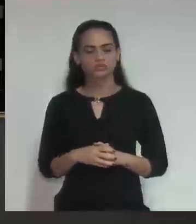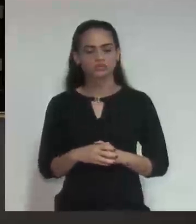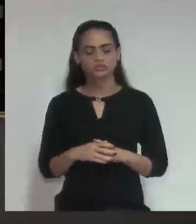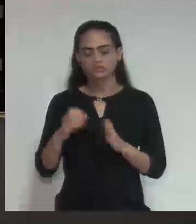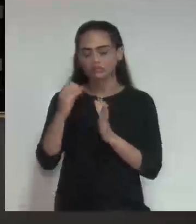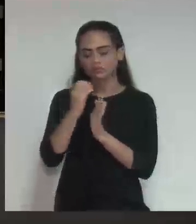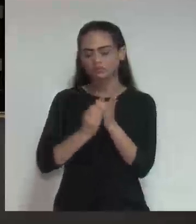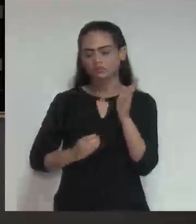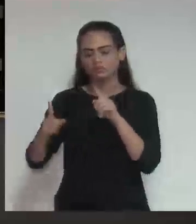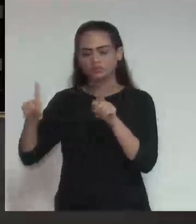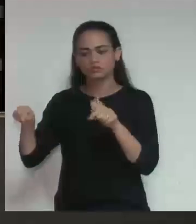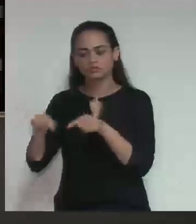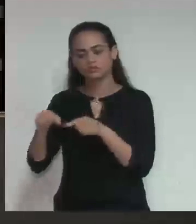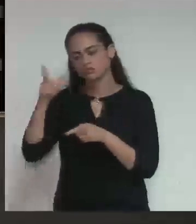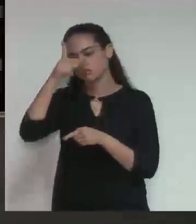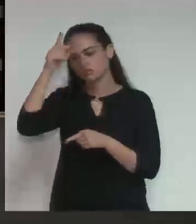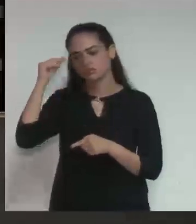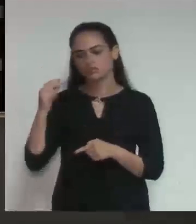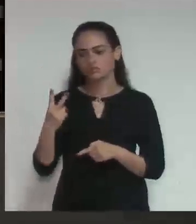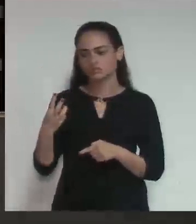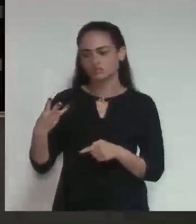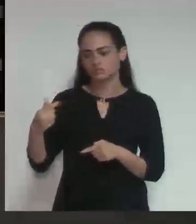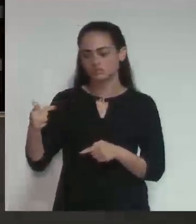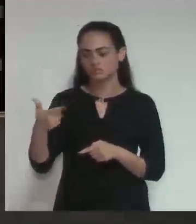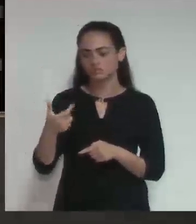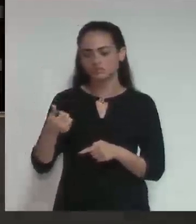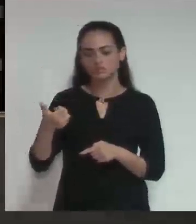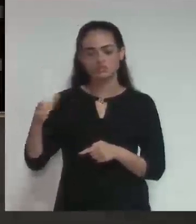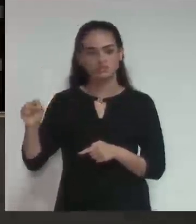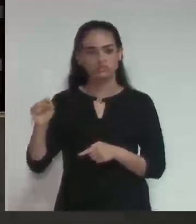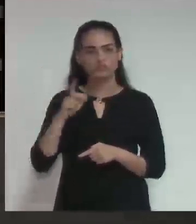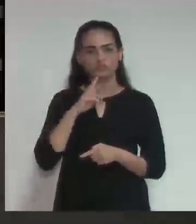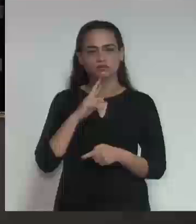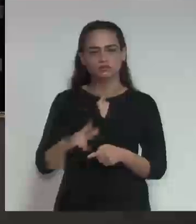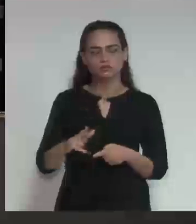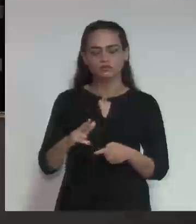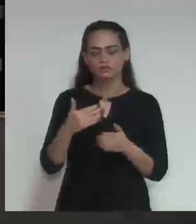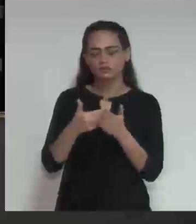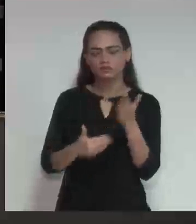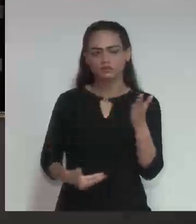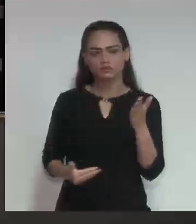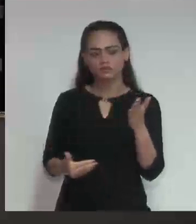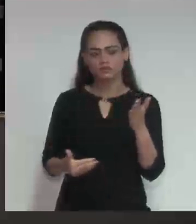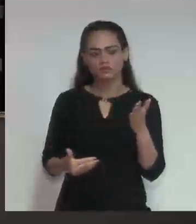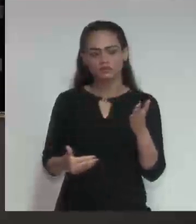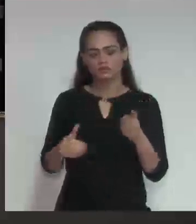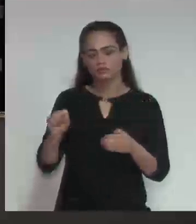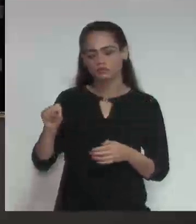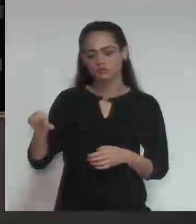Ofício do Gabinete do Prefeito número 237/2018, em resposta ao requerimento número